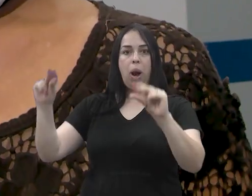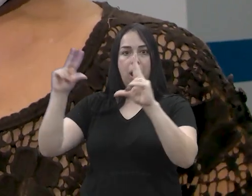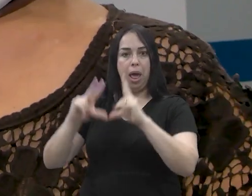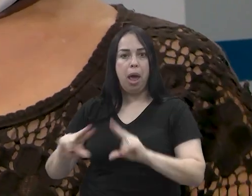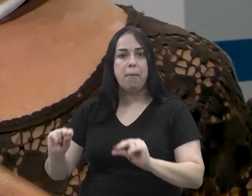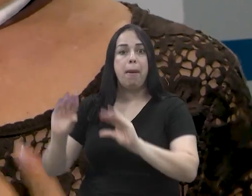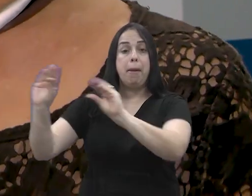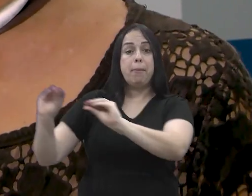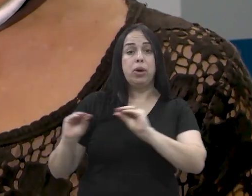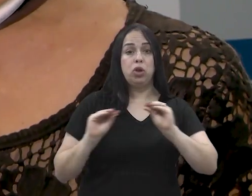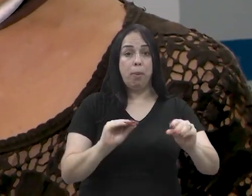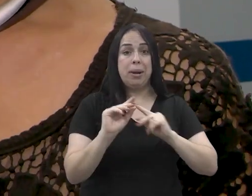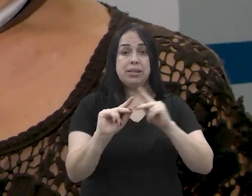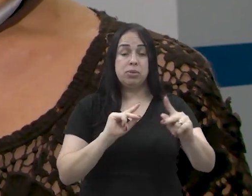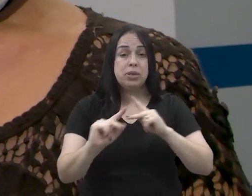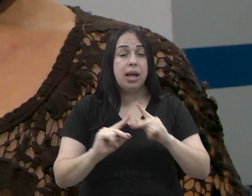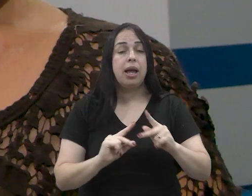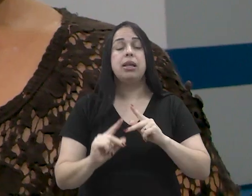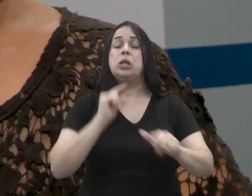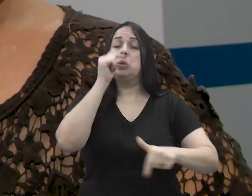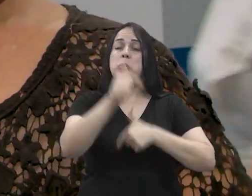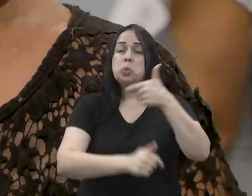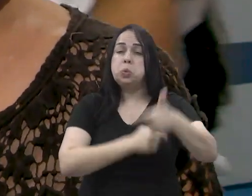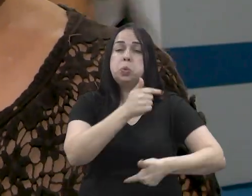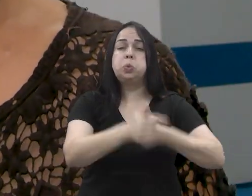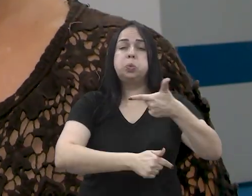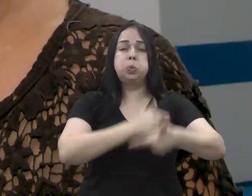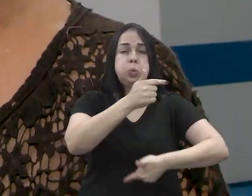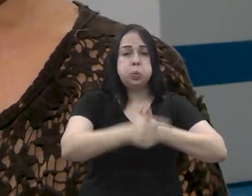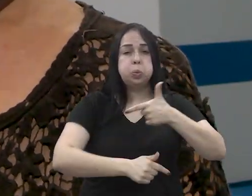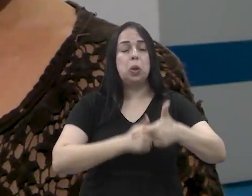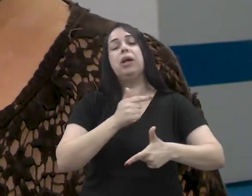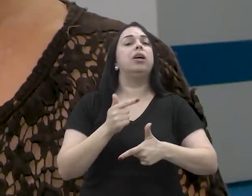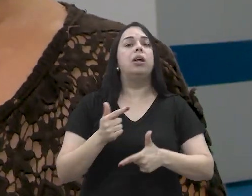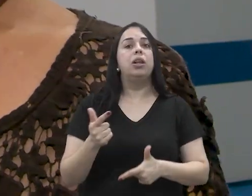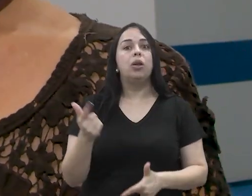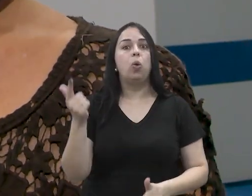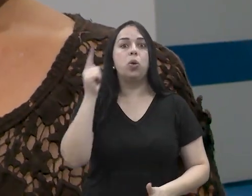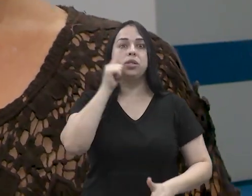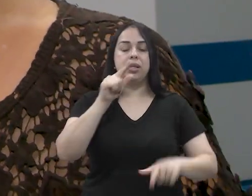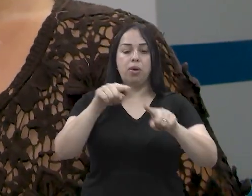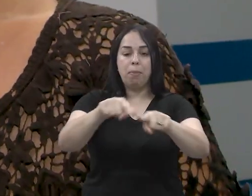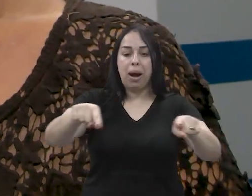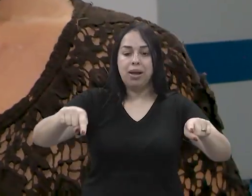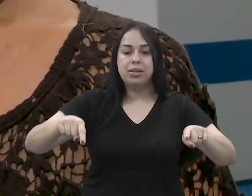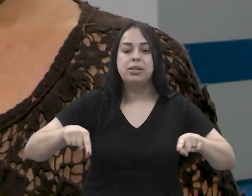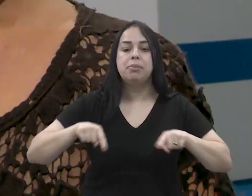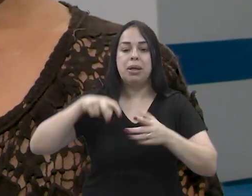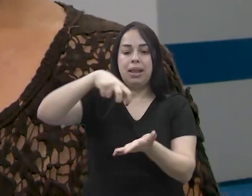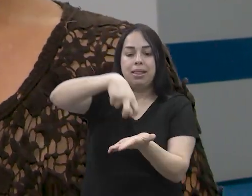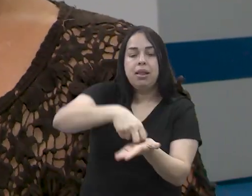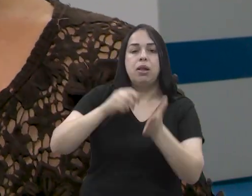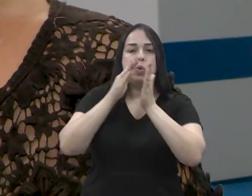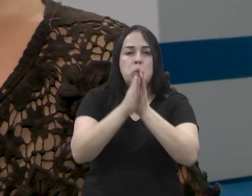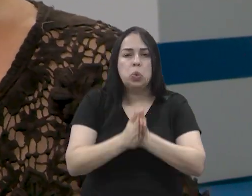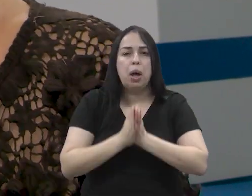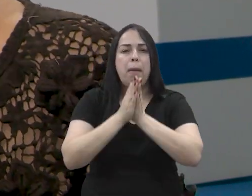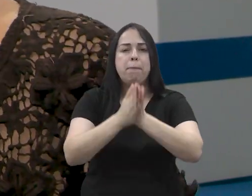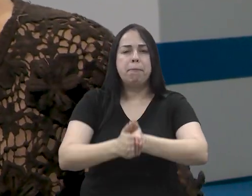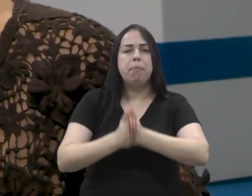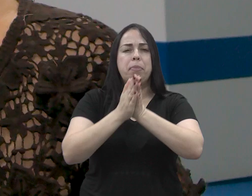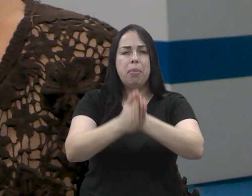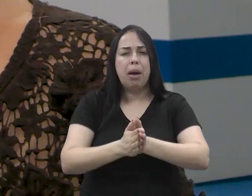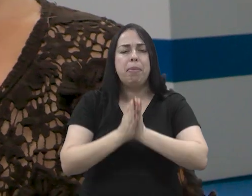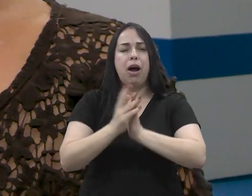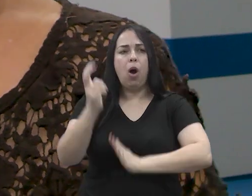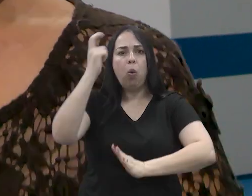trabalhou, conquistou, né? Montou a mesquita, né, que é bem importante para manter a